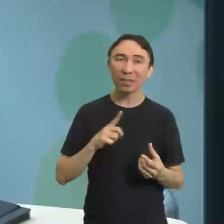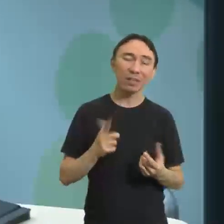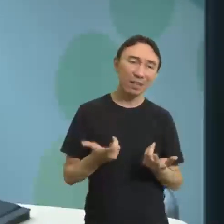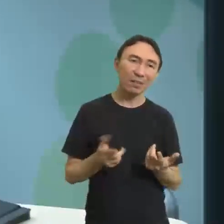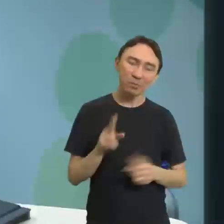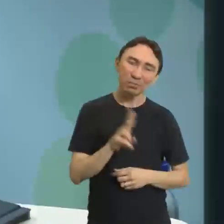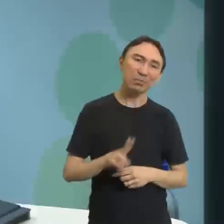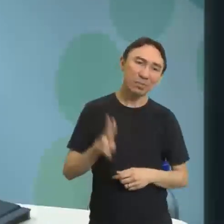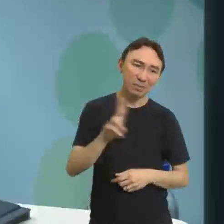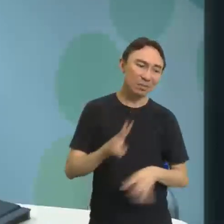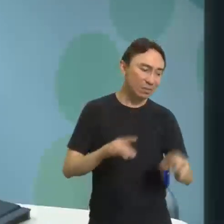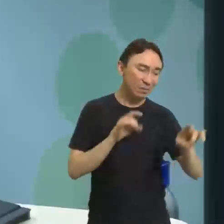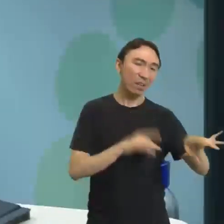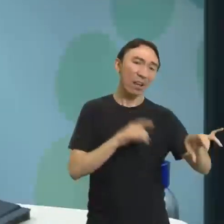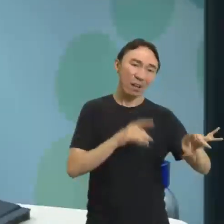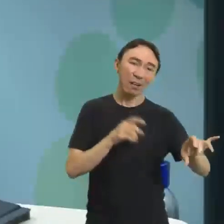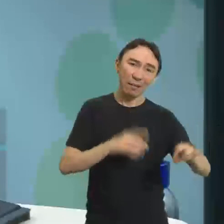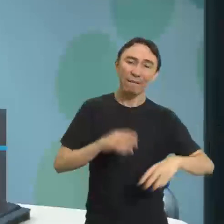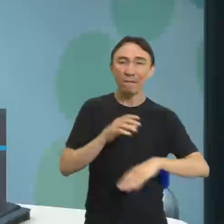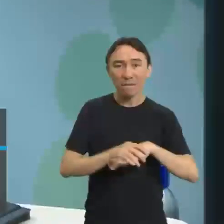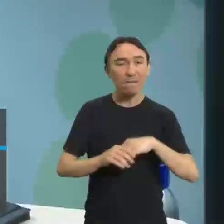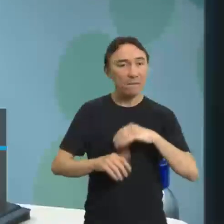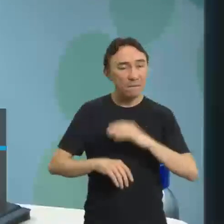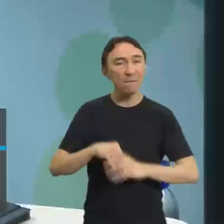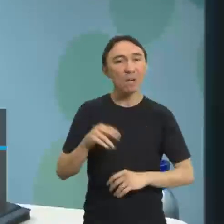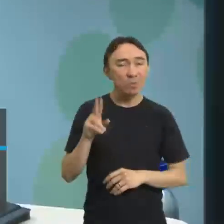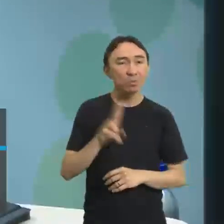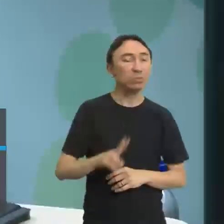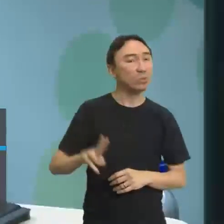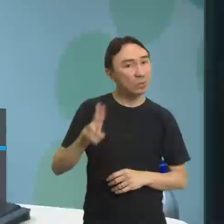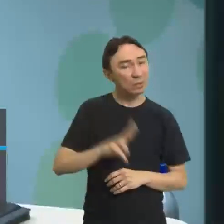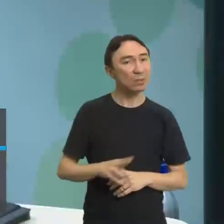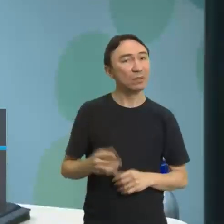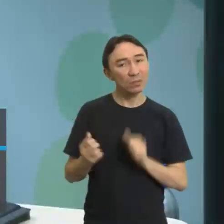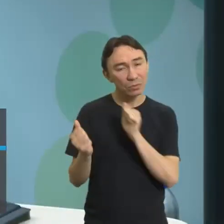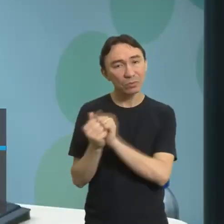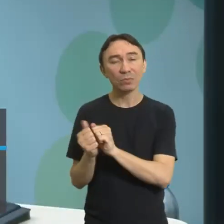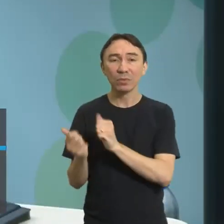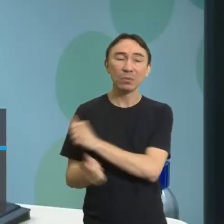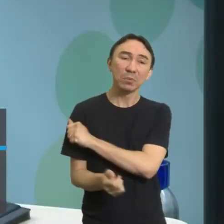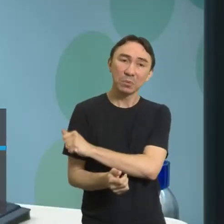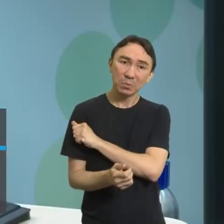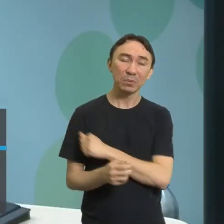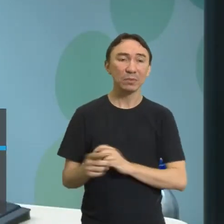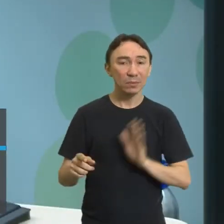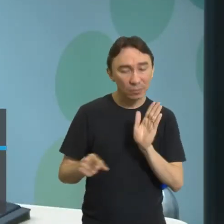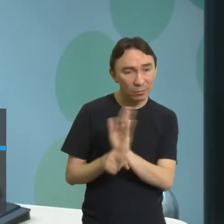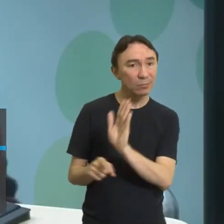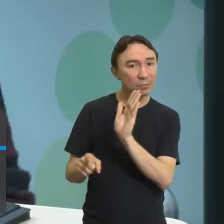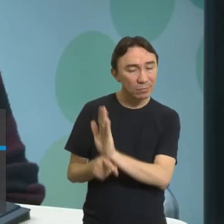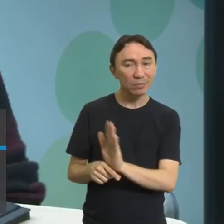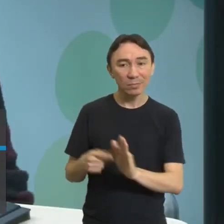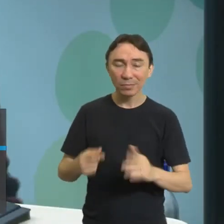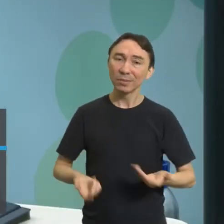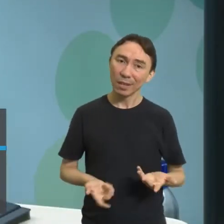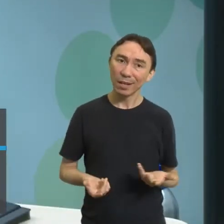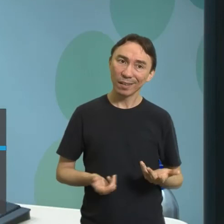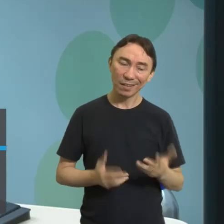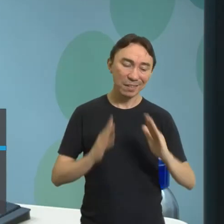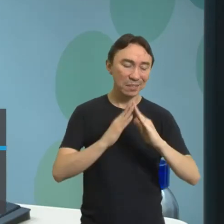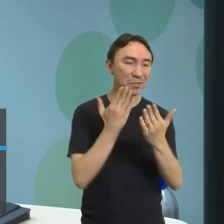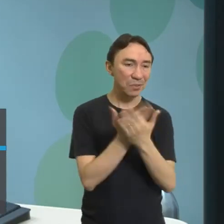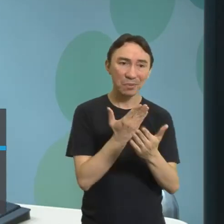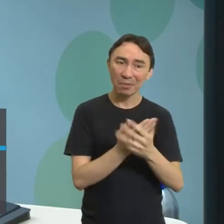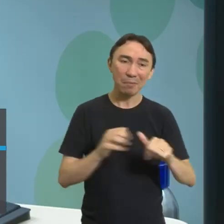utilizadas metodologias ativas com os estudantes, e como isso tem favorecido aí a escola, tá certo? Então,